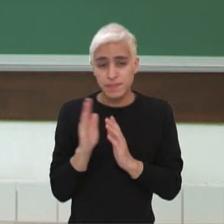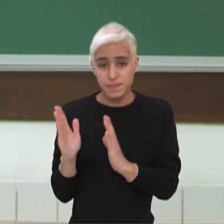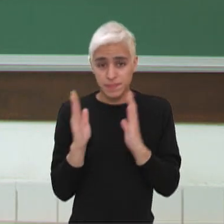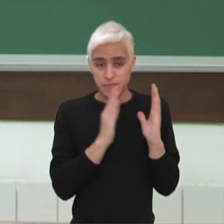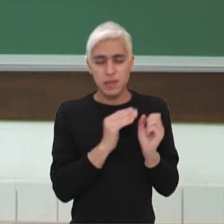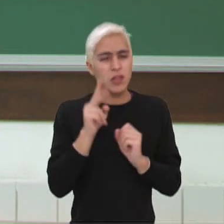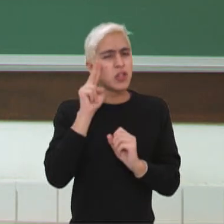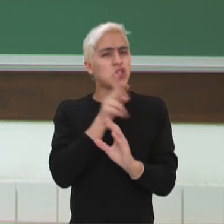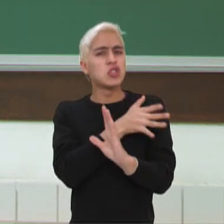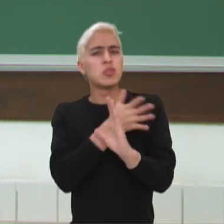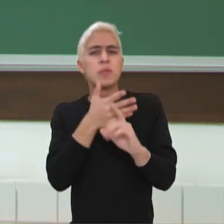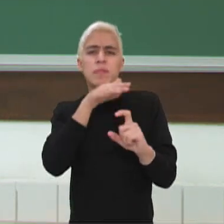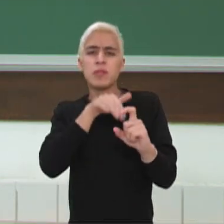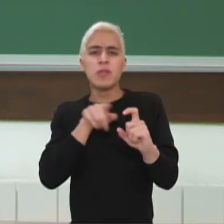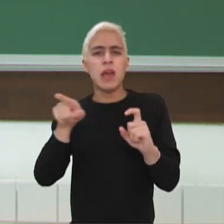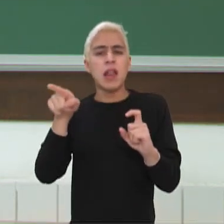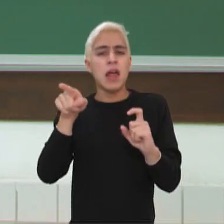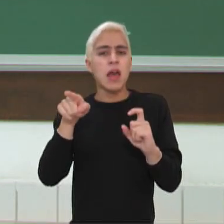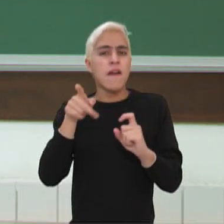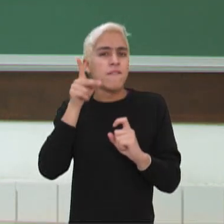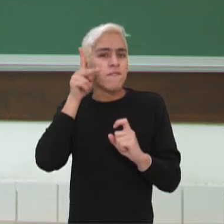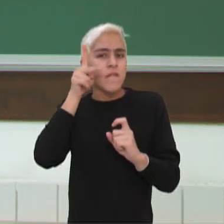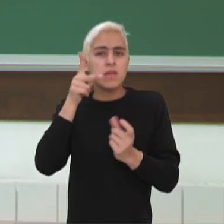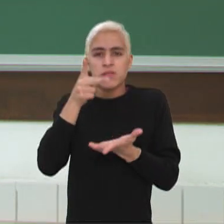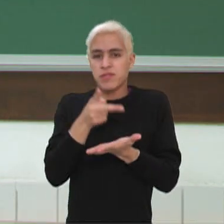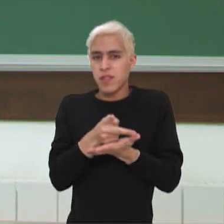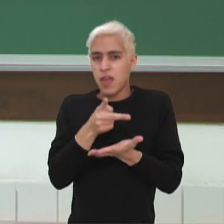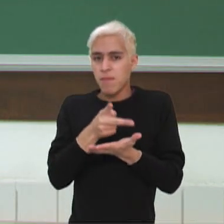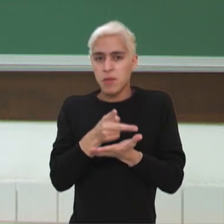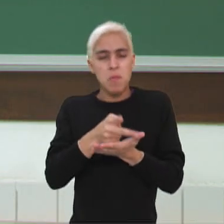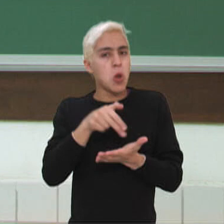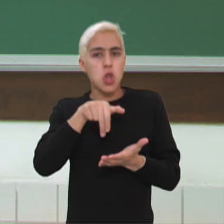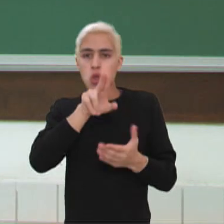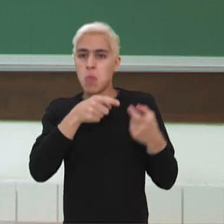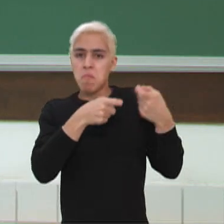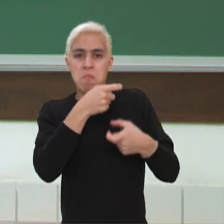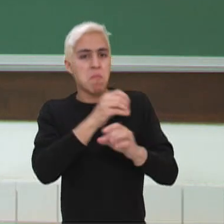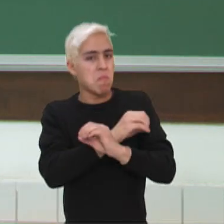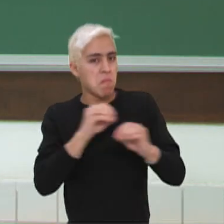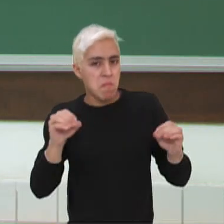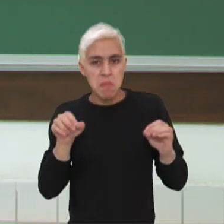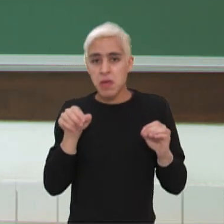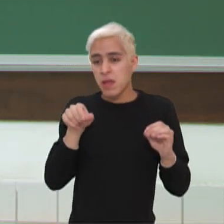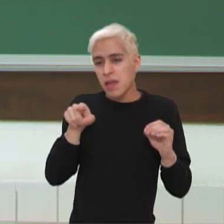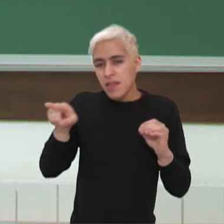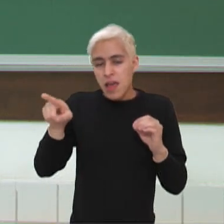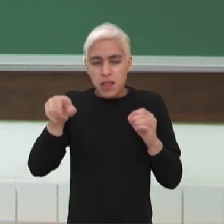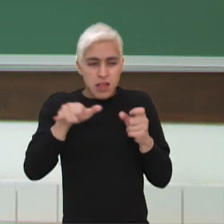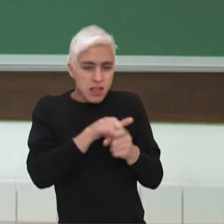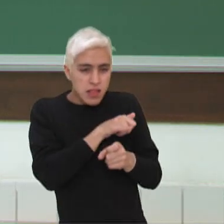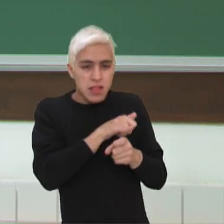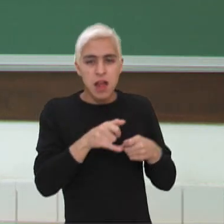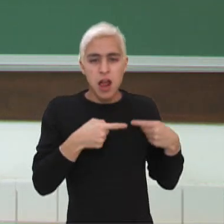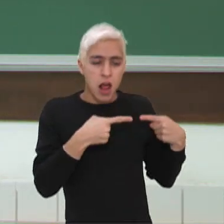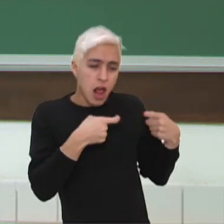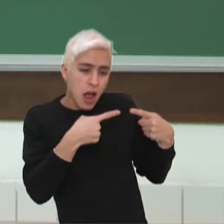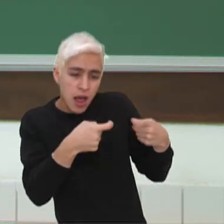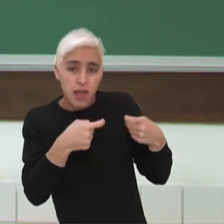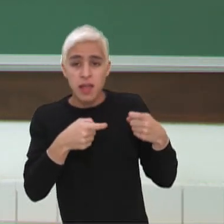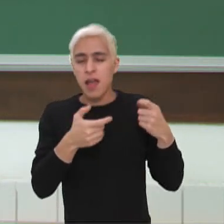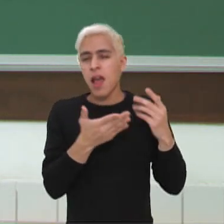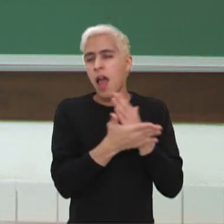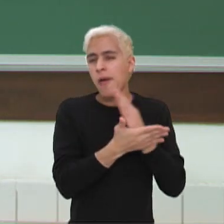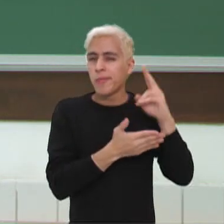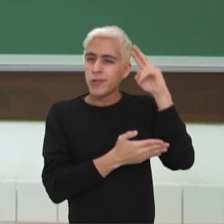mitológica, ela nunca perdeu a virgindade, ela sempre manteve-se virgem e ela era estratégica na guerra, sendo que em algumas